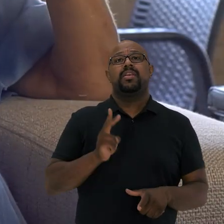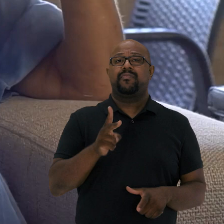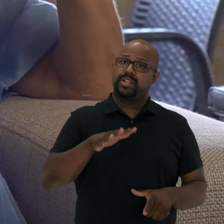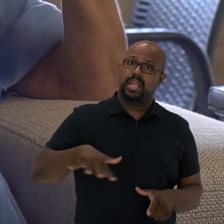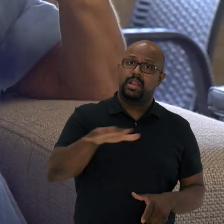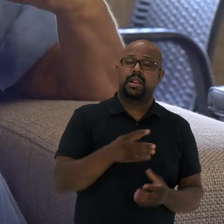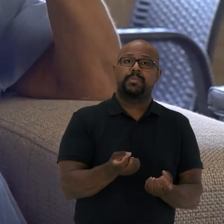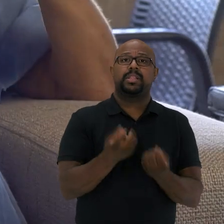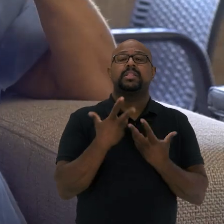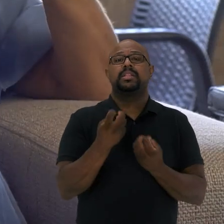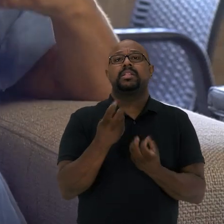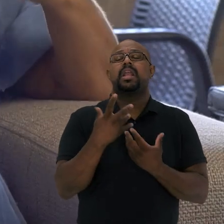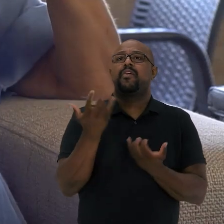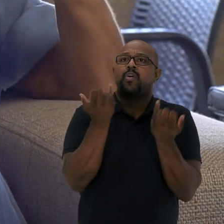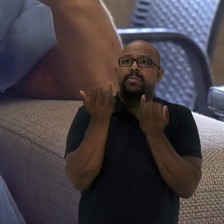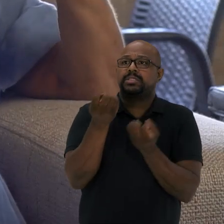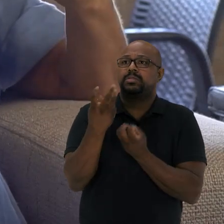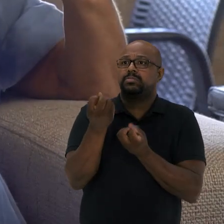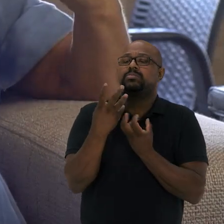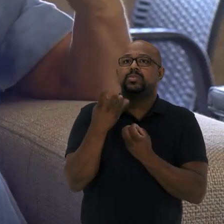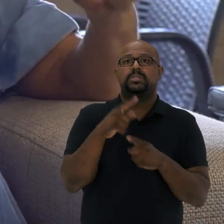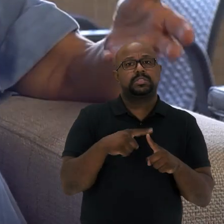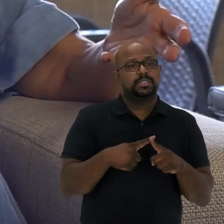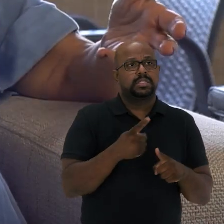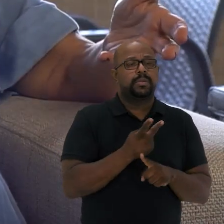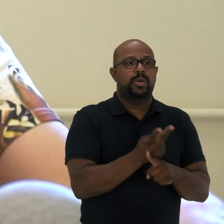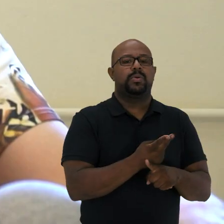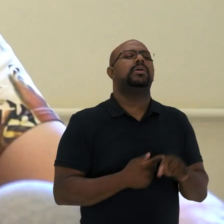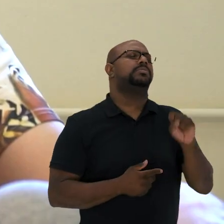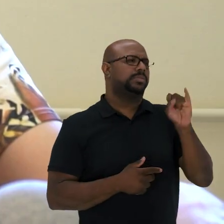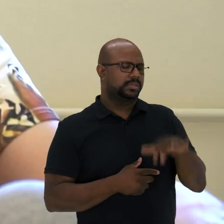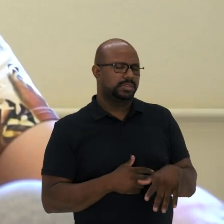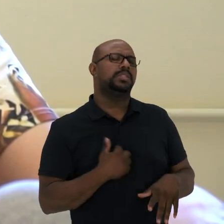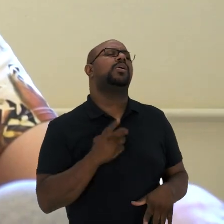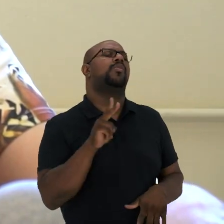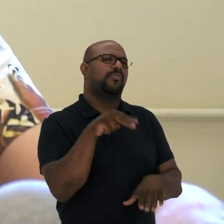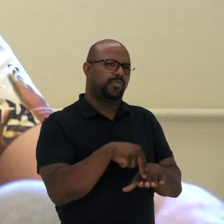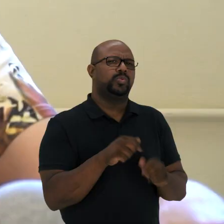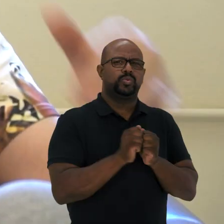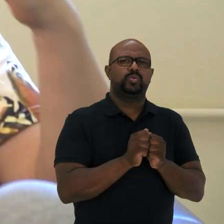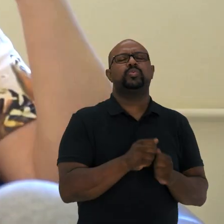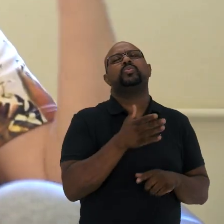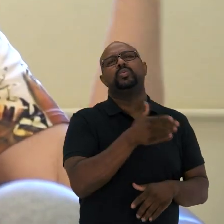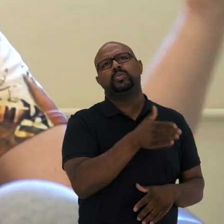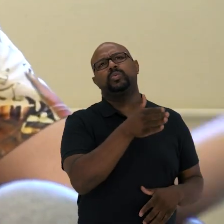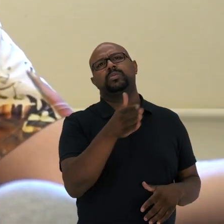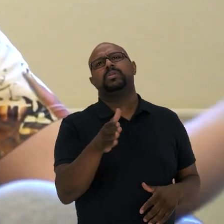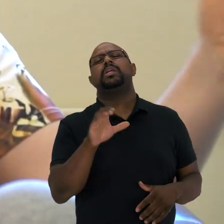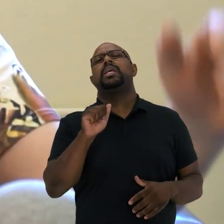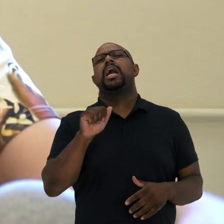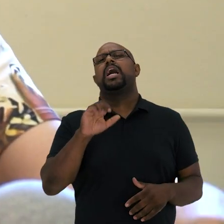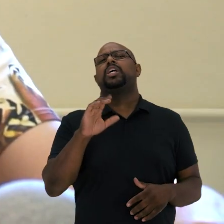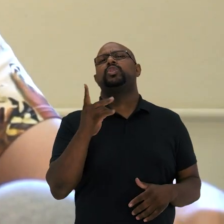vive naquele local para te dar informações a respeito daquilo que tu está procurando, né? Sim, eu fui a campo com ele, a gente saía. Nós fomos a